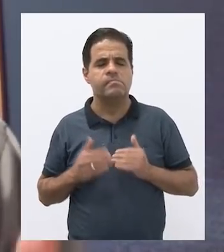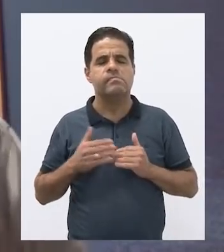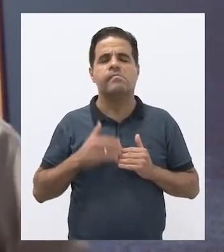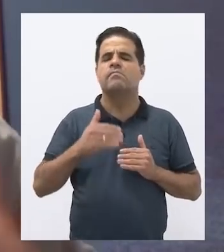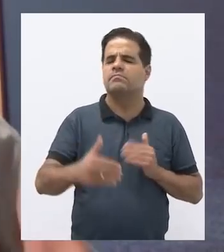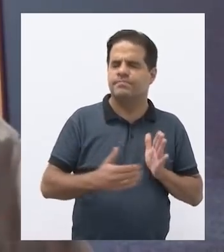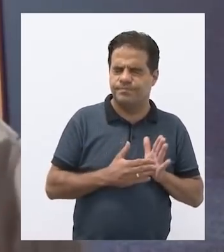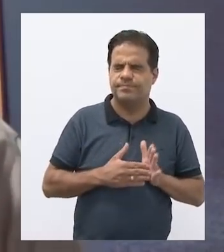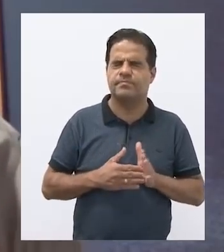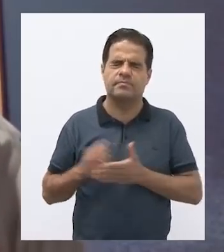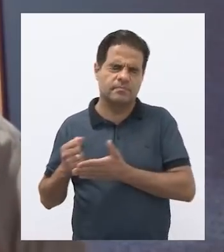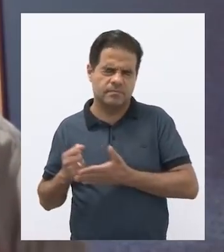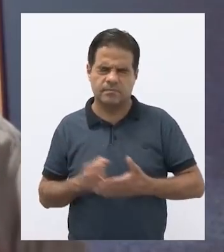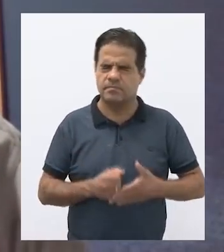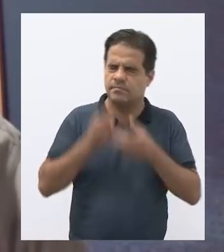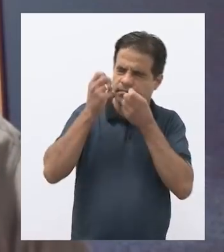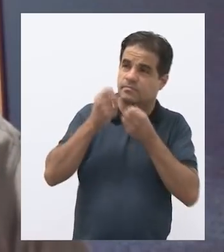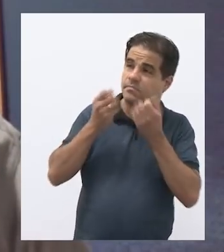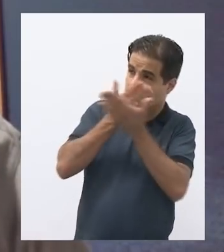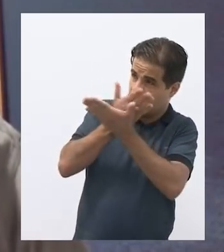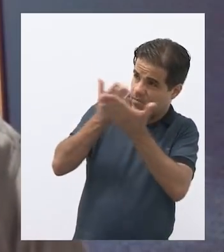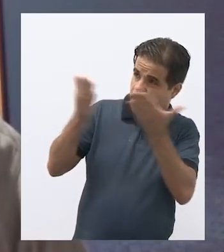tudo isso aqui que eu trouxe